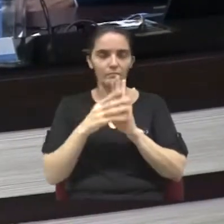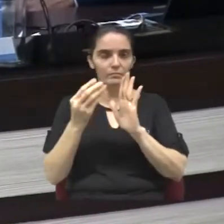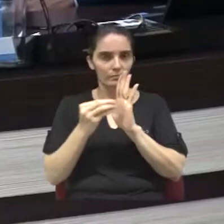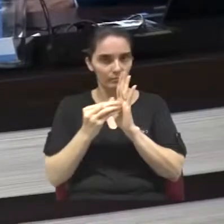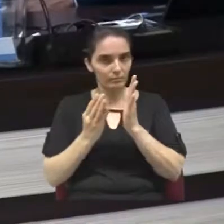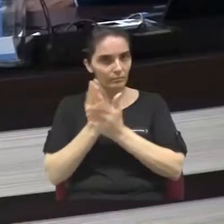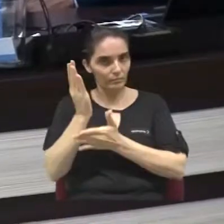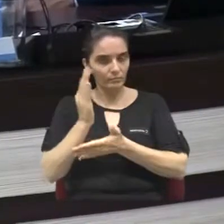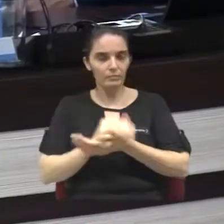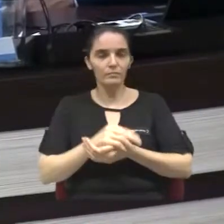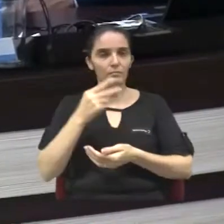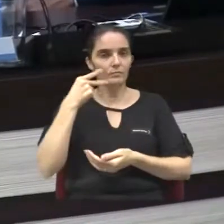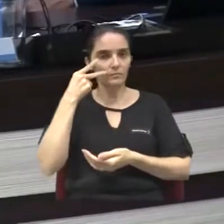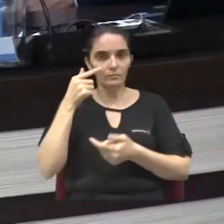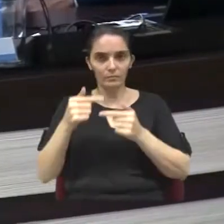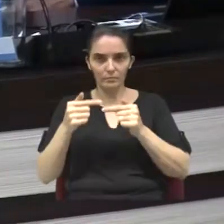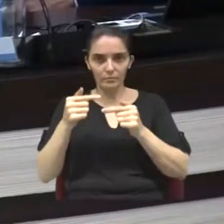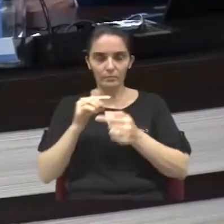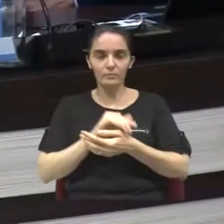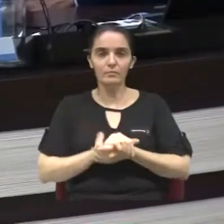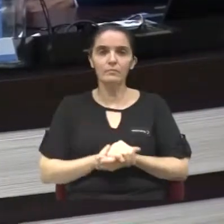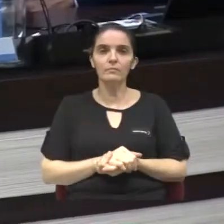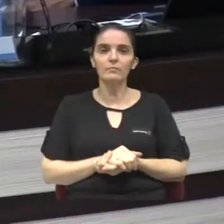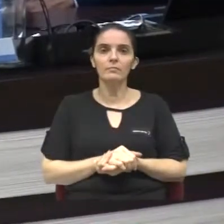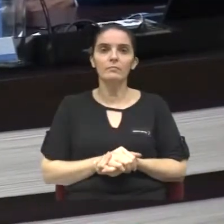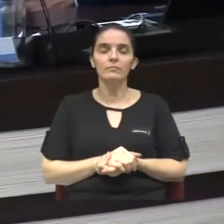Algum vereador deseja discutir?